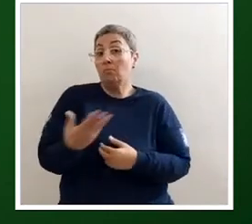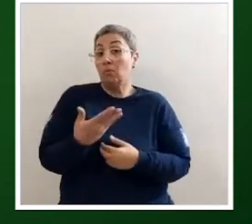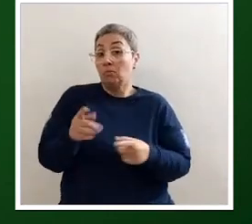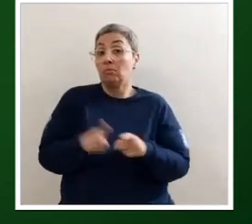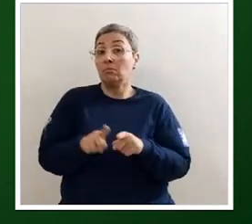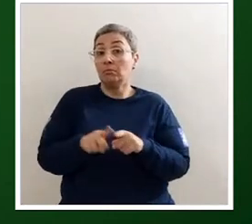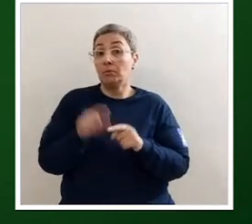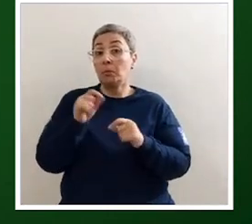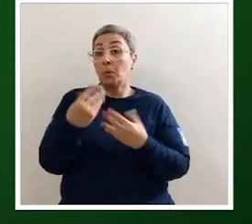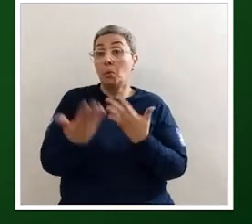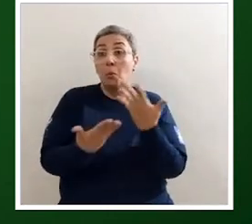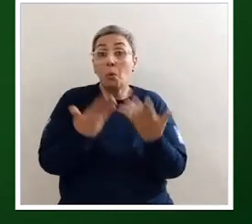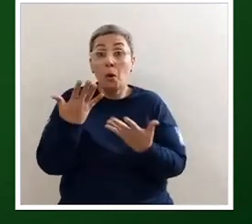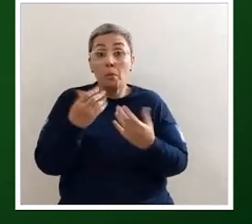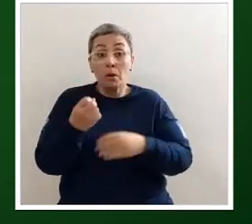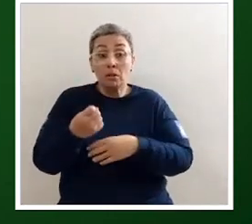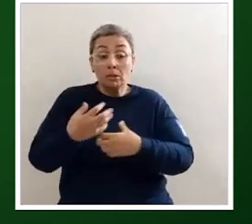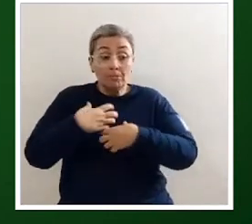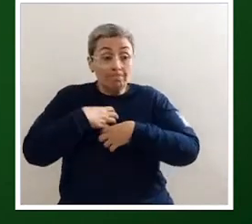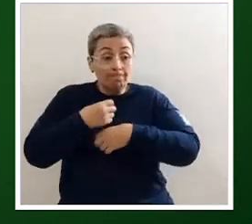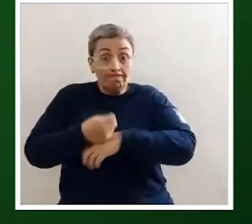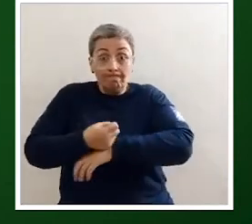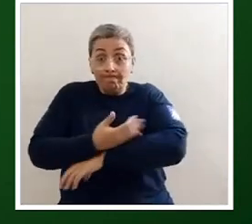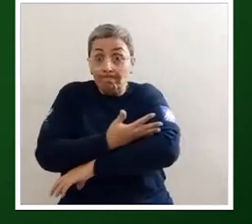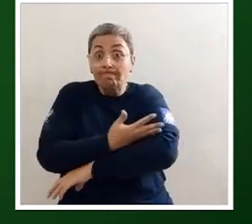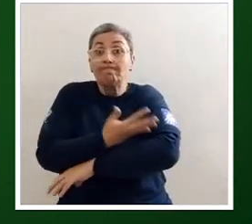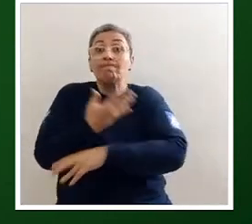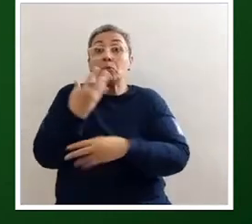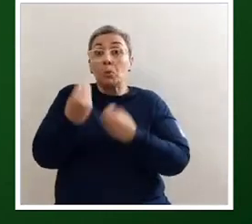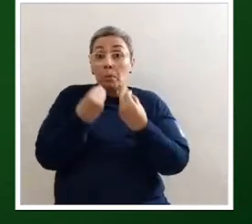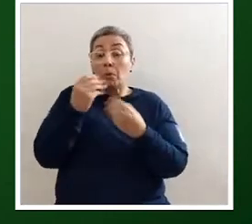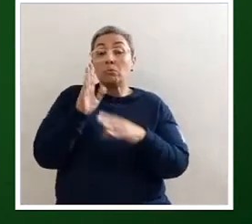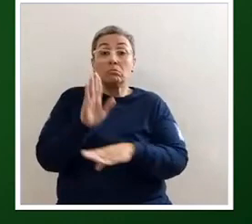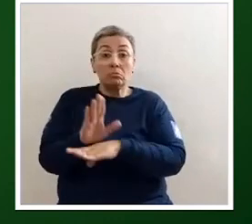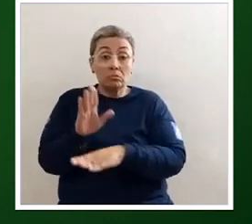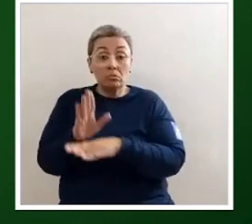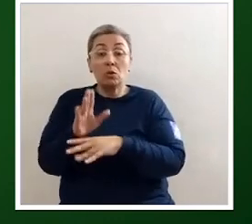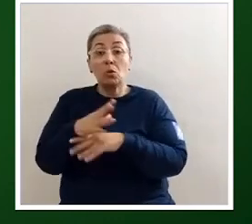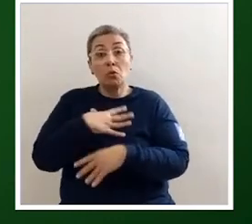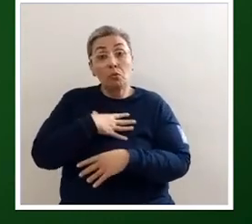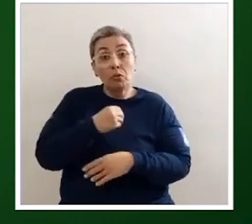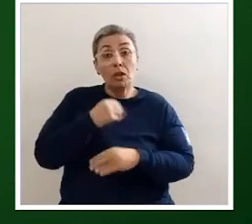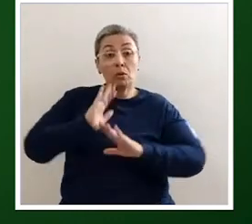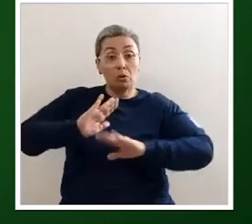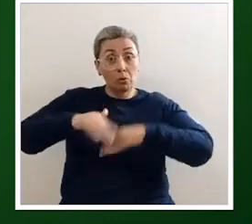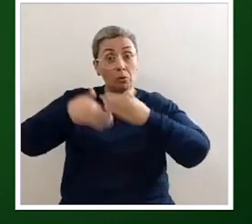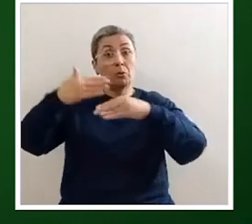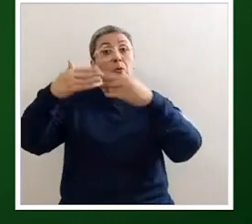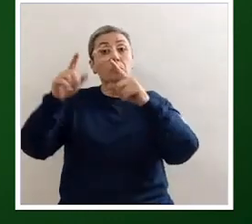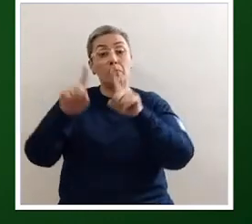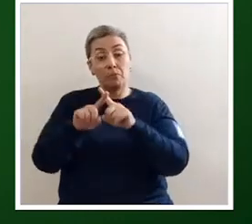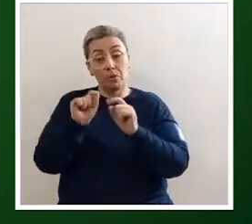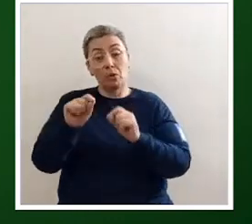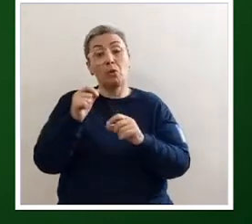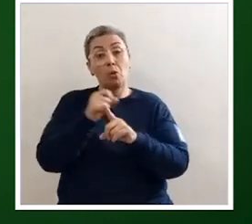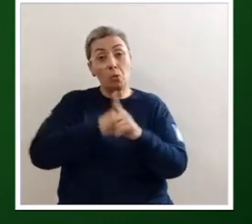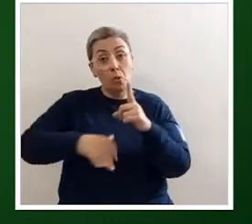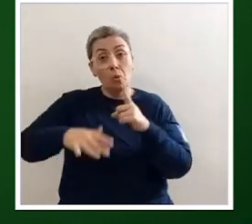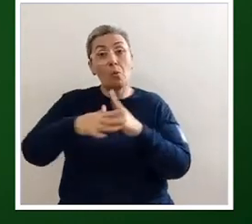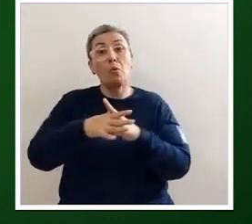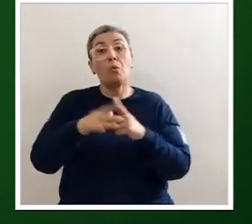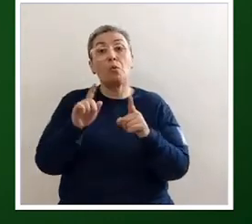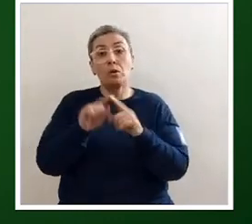como ela lida com as emoções dela para poder ajudar o seu filho a desenvolver desenvolver em sociedade